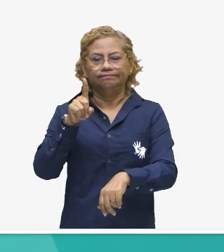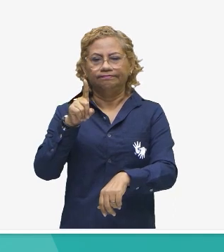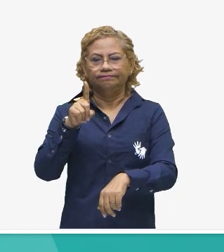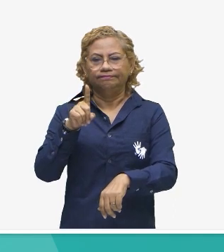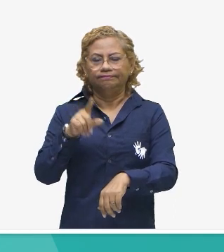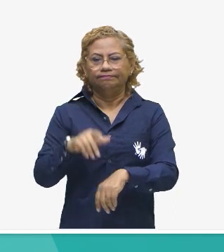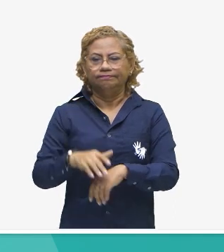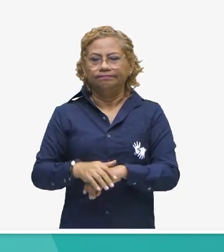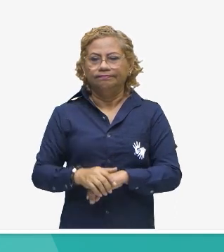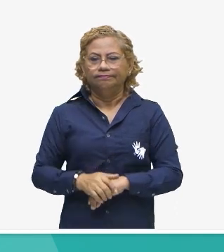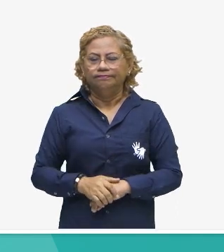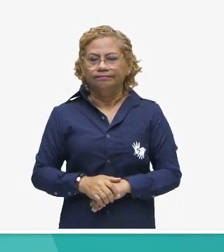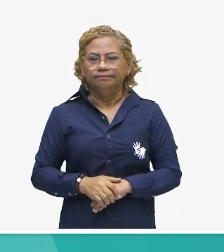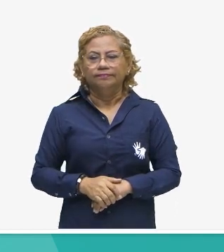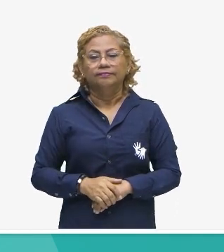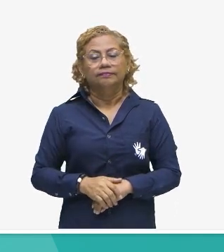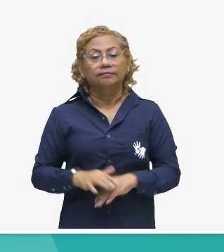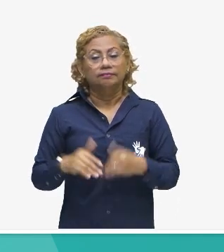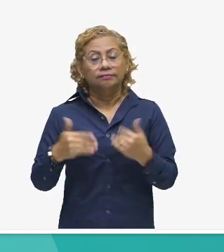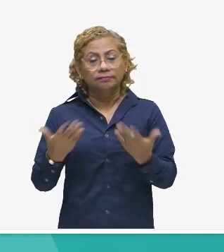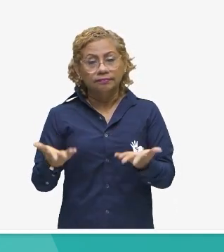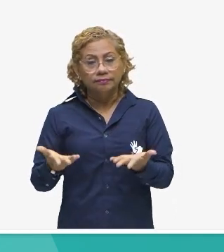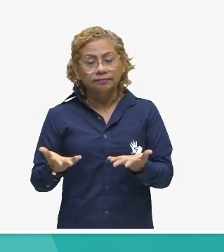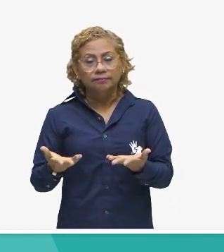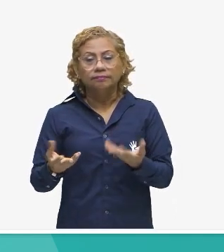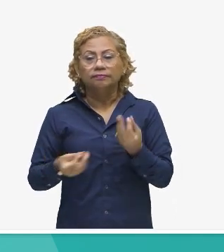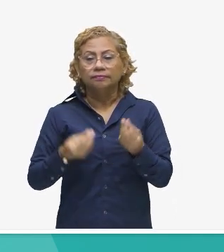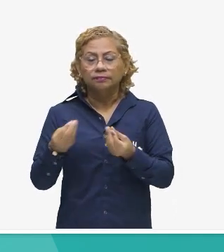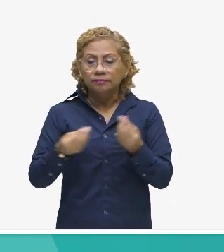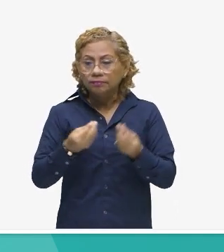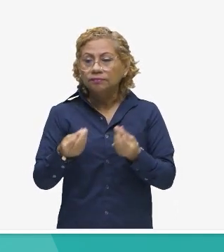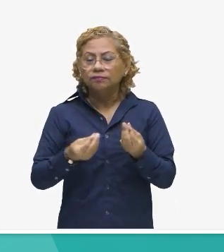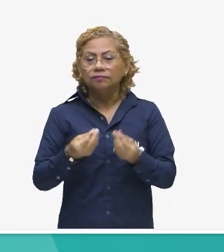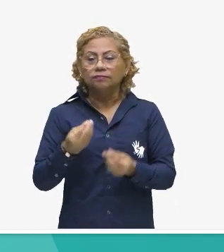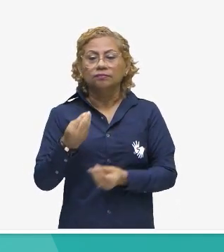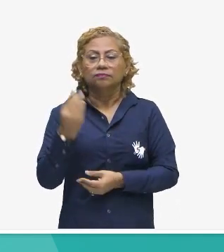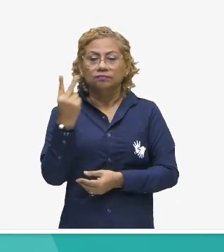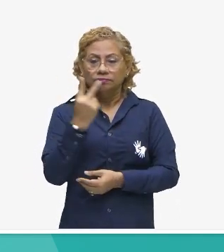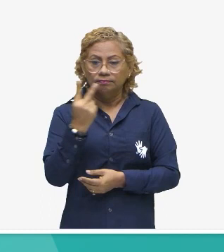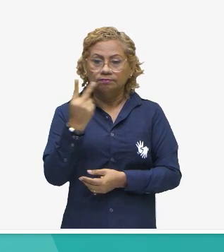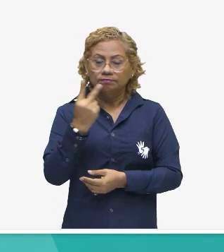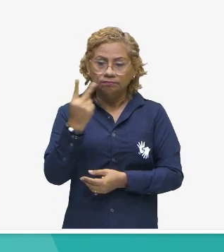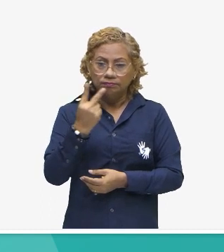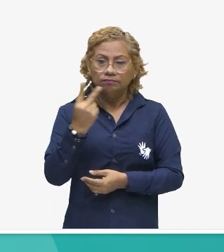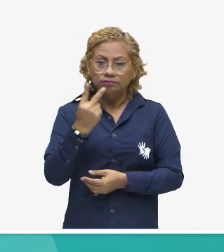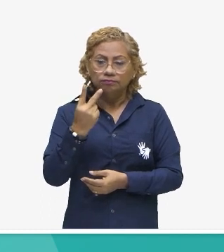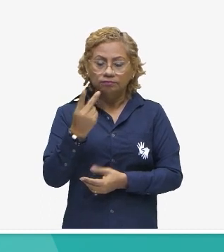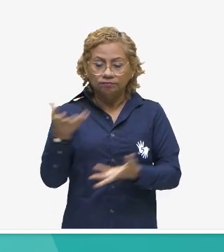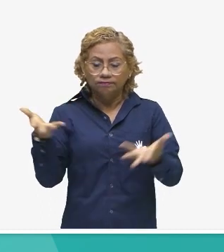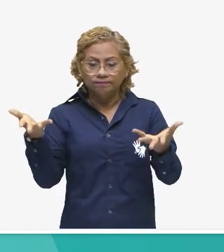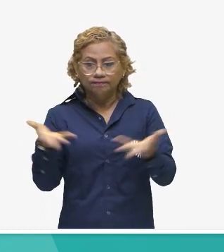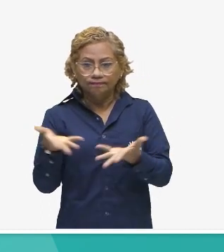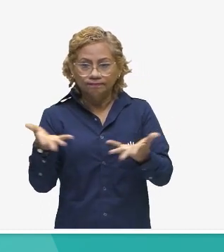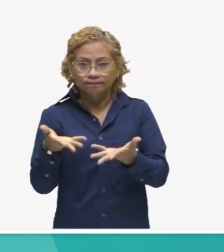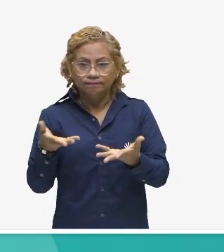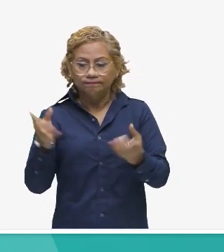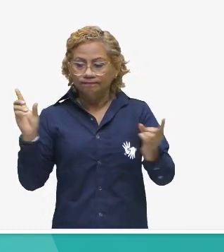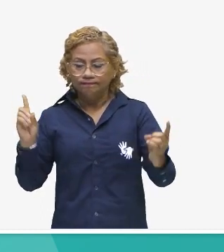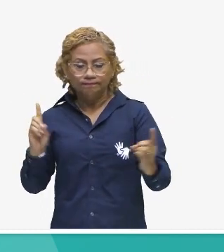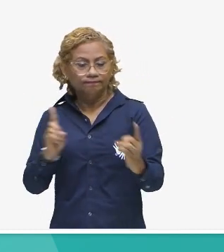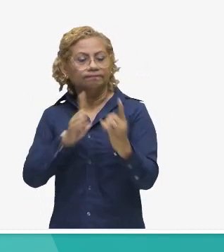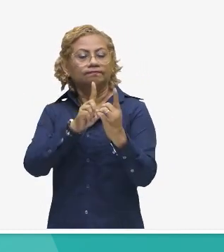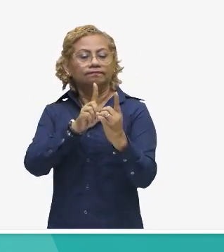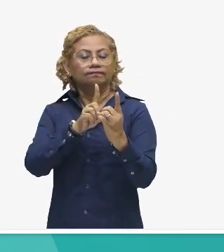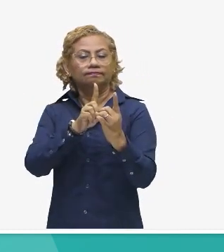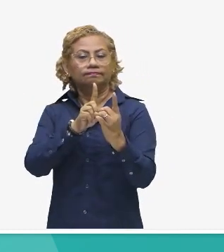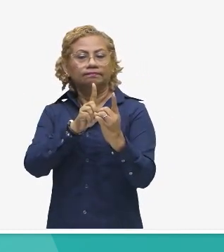não é mais passado, é como se ele estivesse vivenciando aquilo no presente. Né? Vai